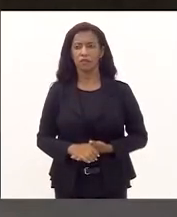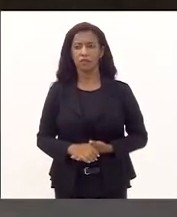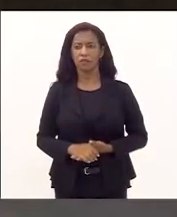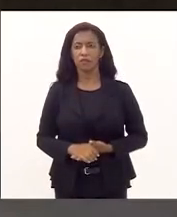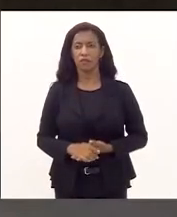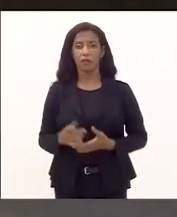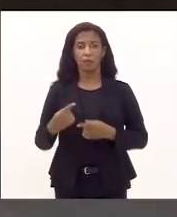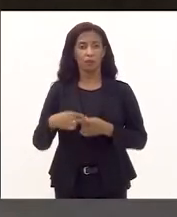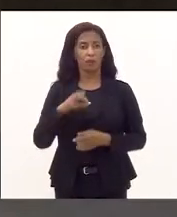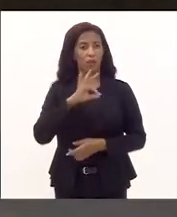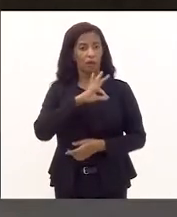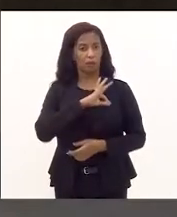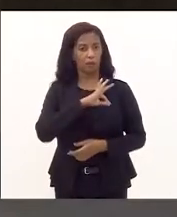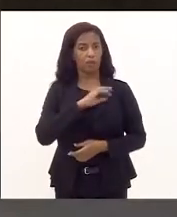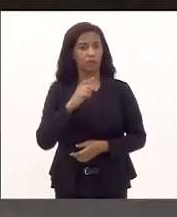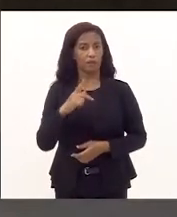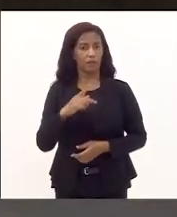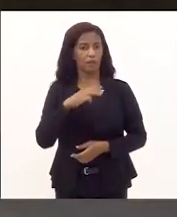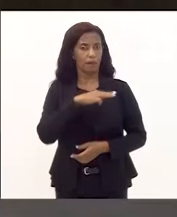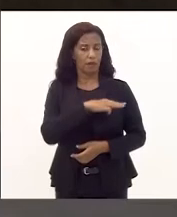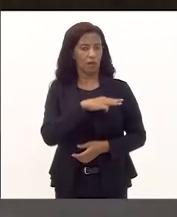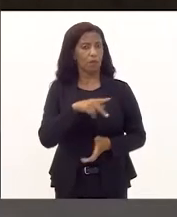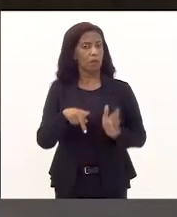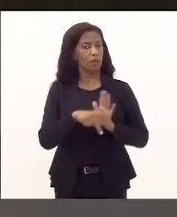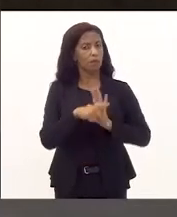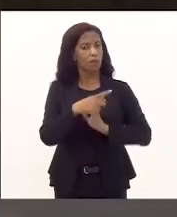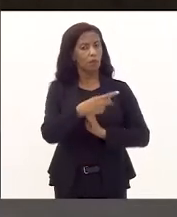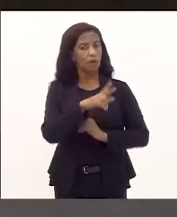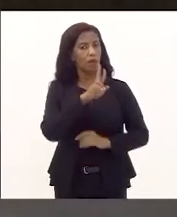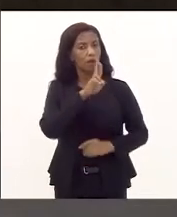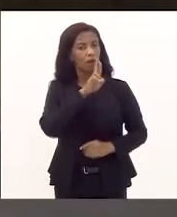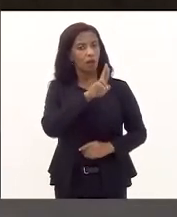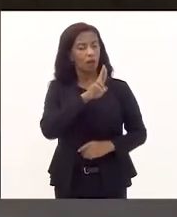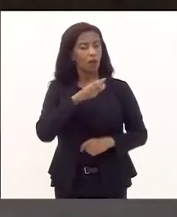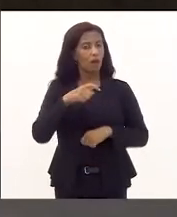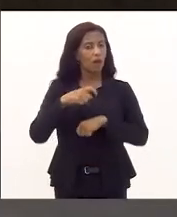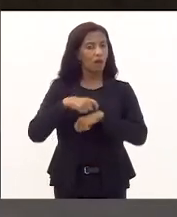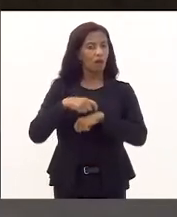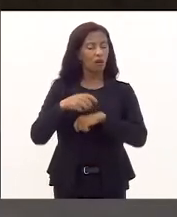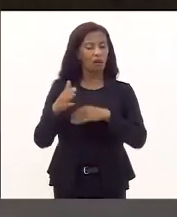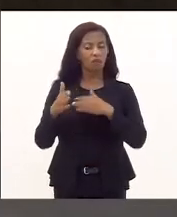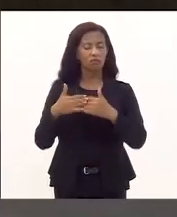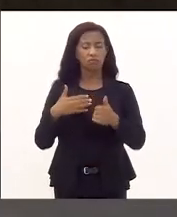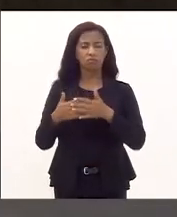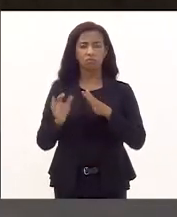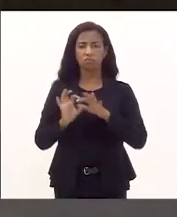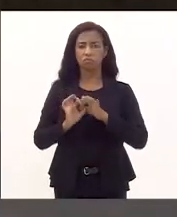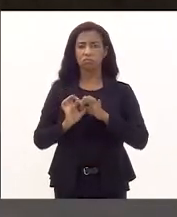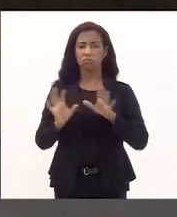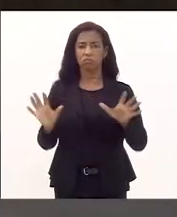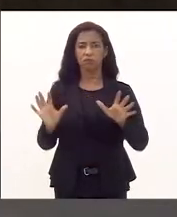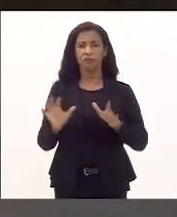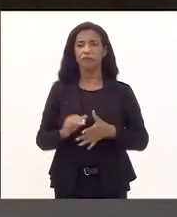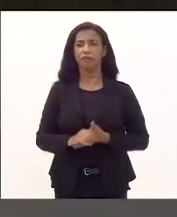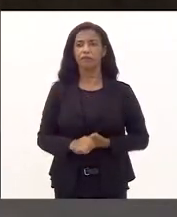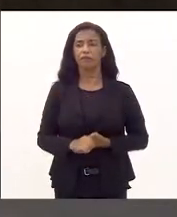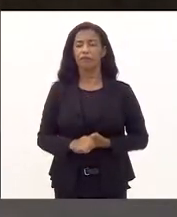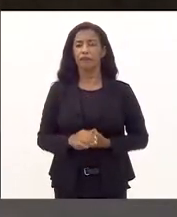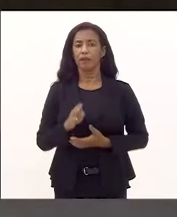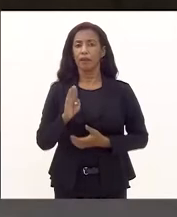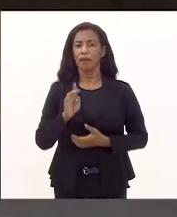Porque a Polícia Militar compete fazer a hora que quiser e bem entender